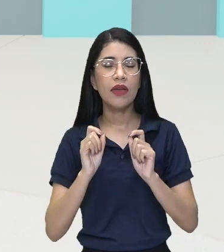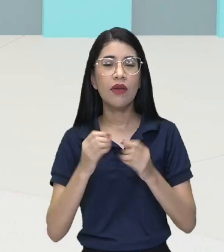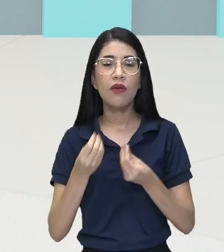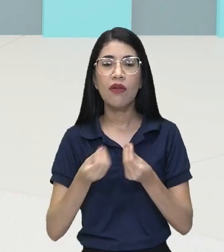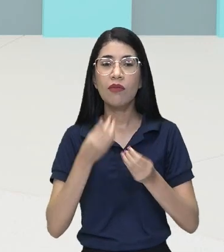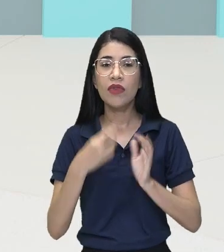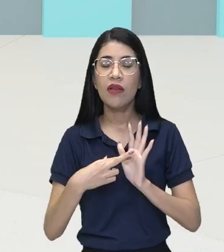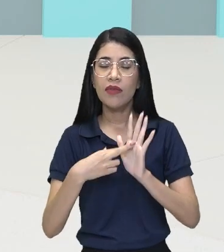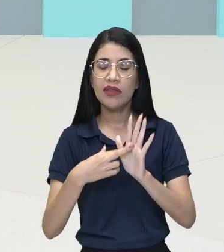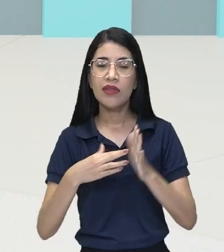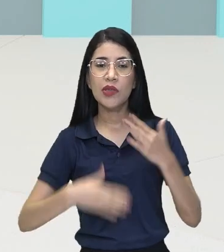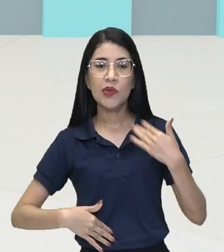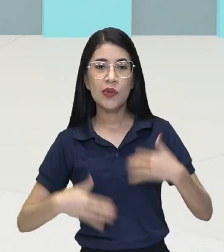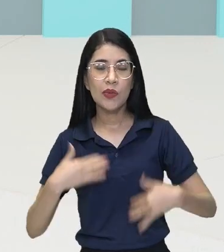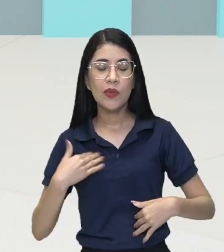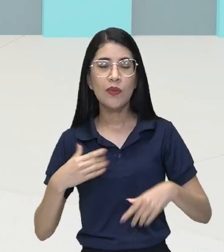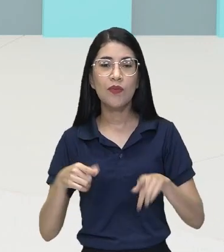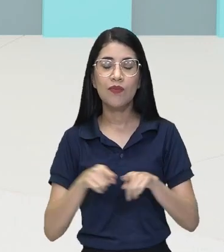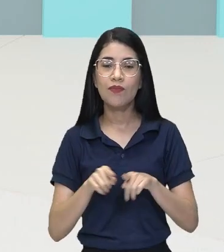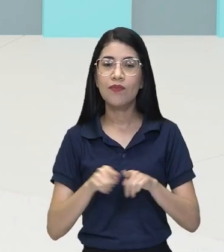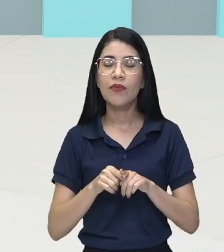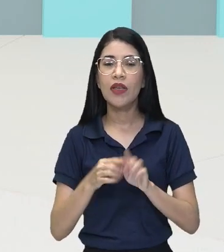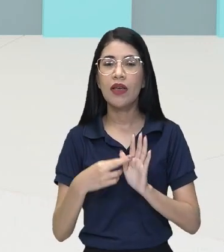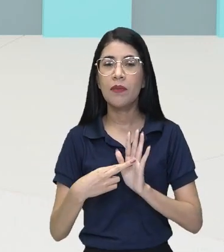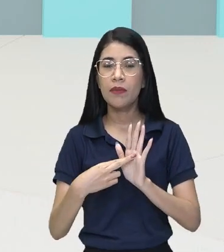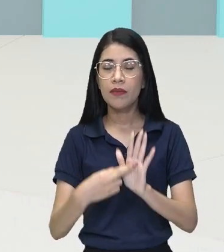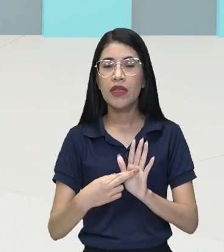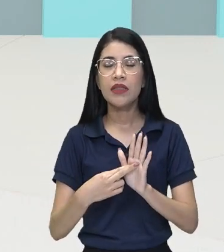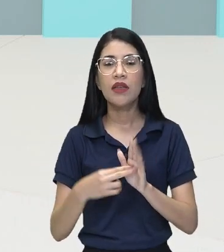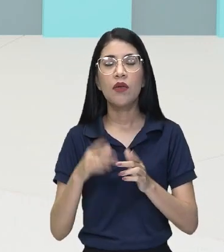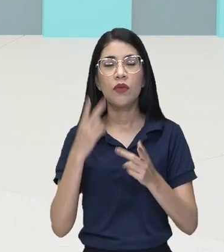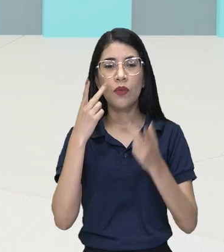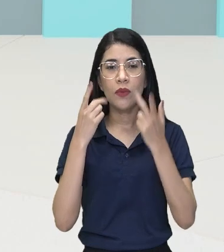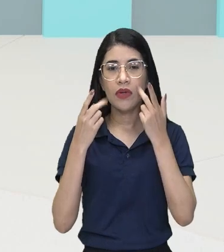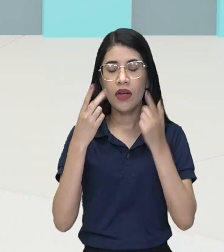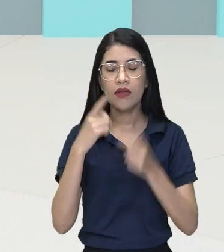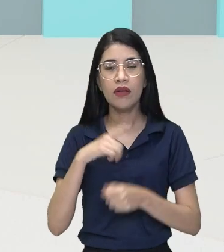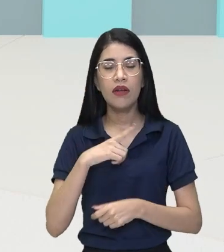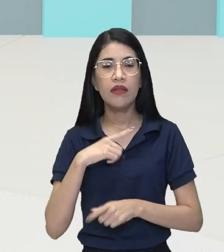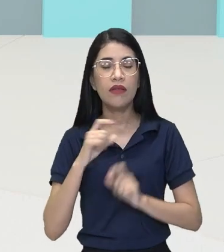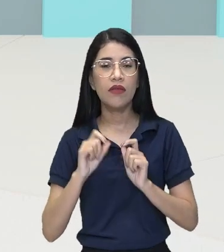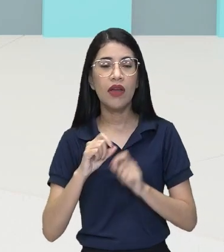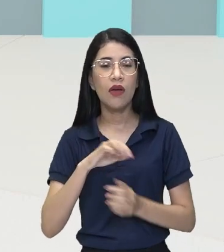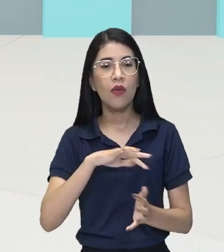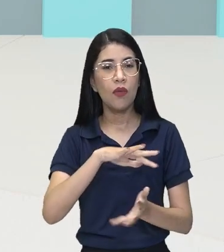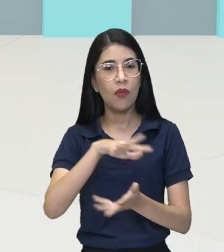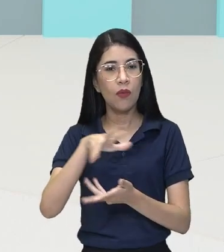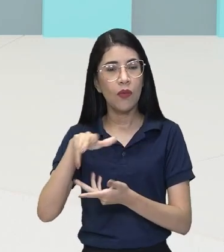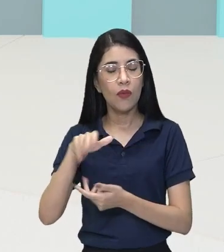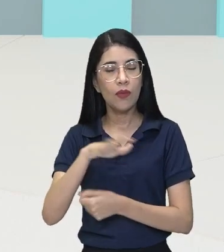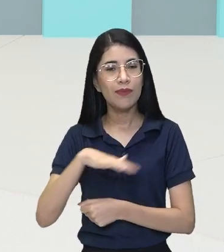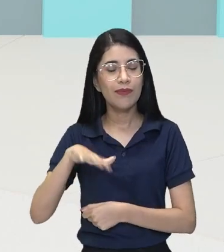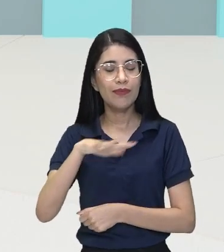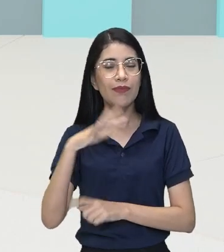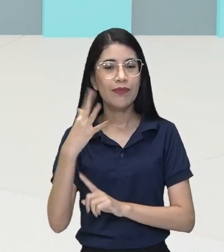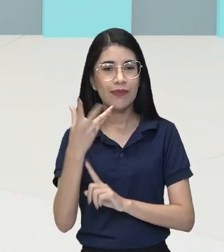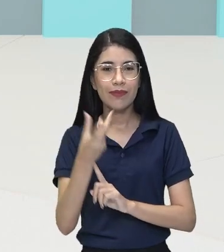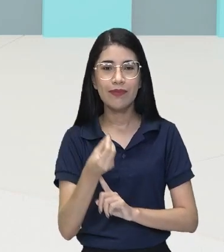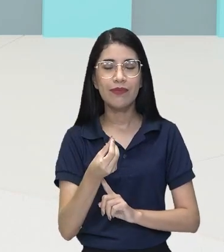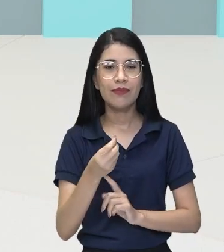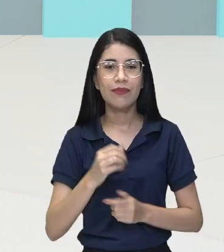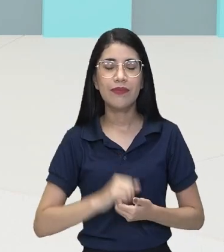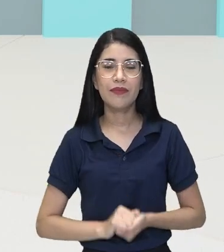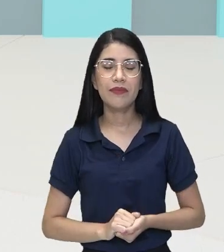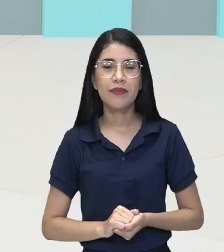representações corporais, representações teatrais, que envolve o mundo da arte, certo?